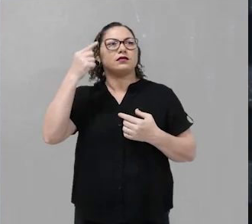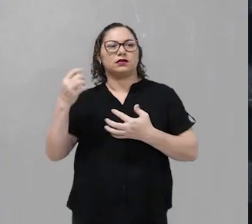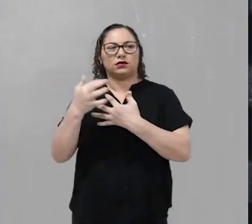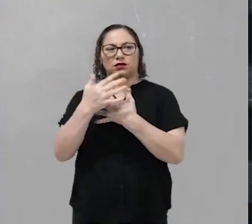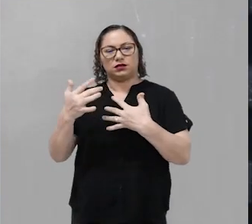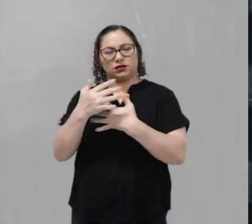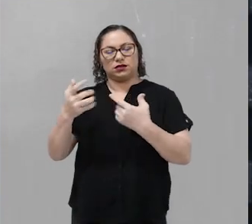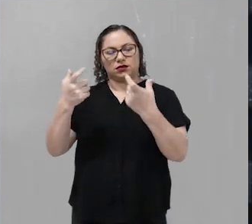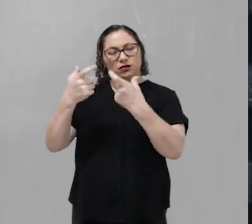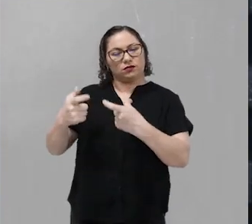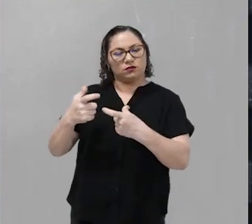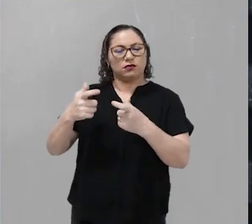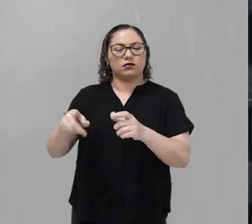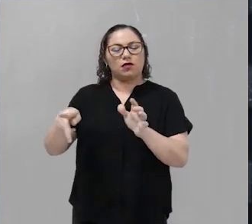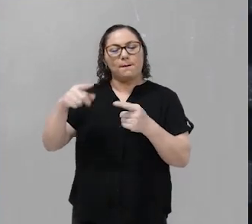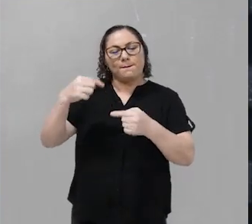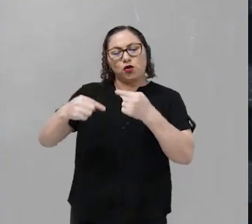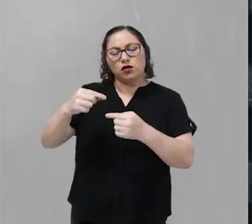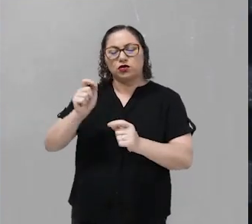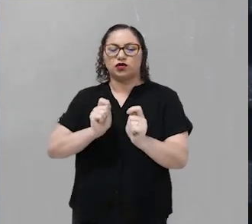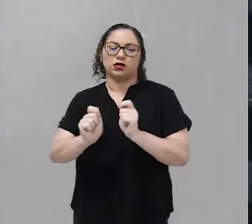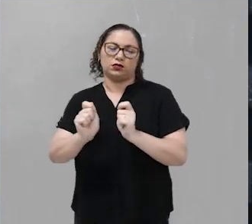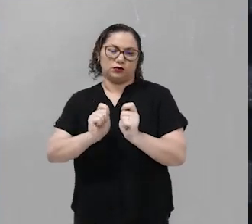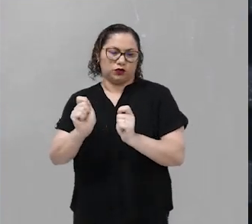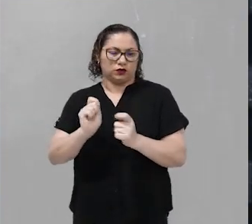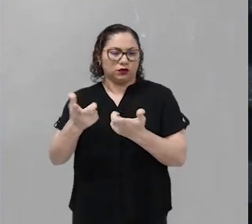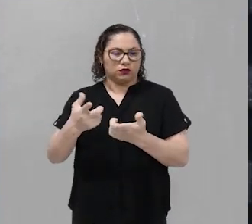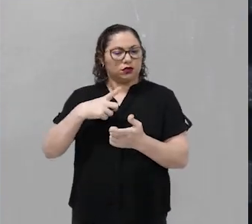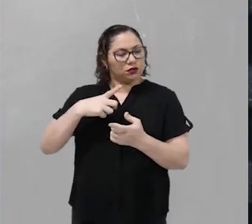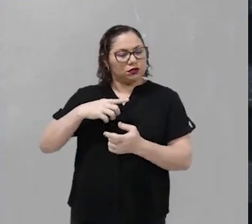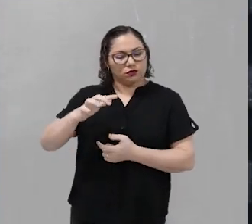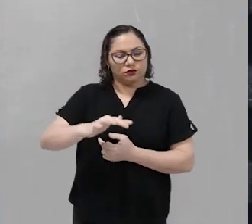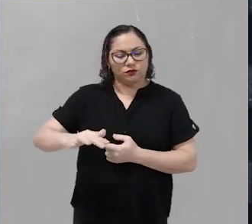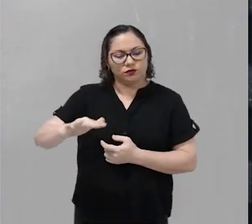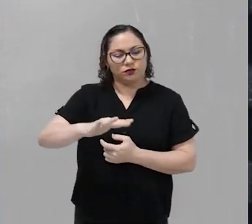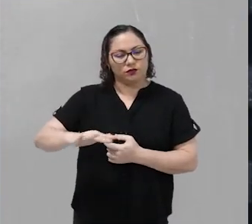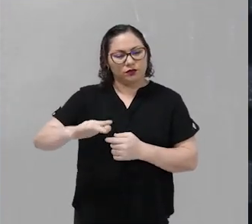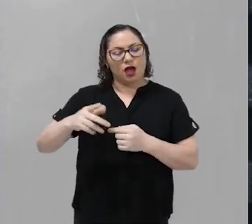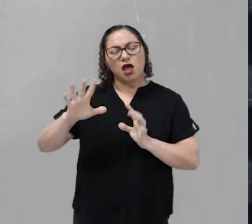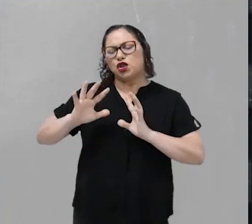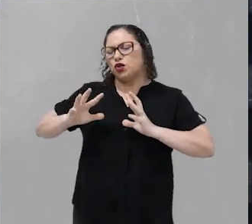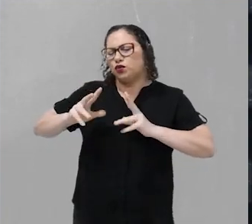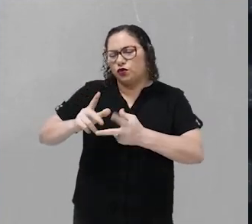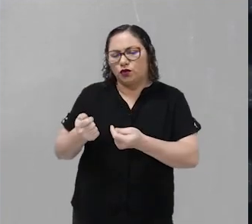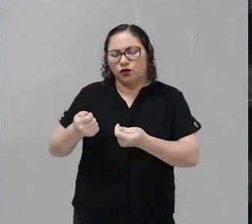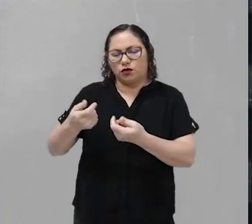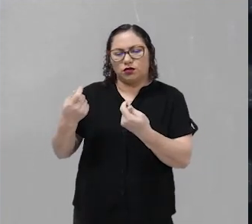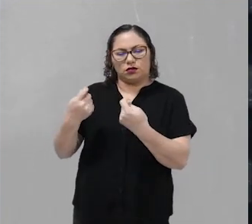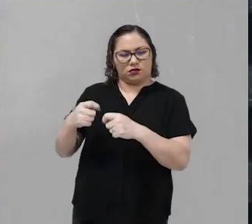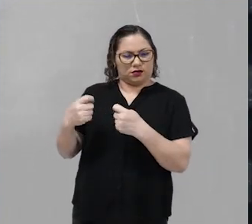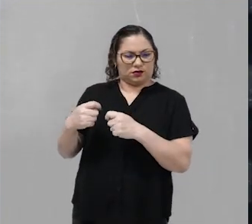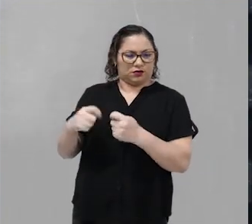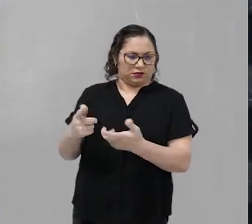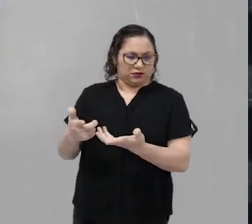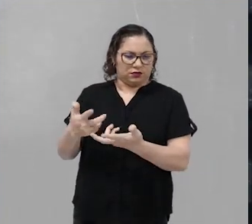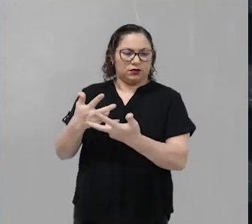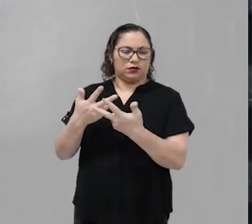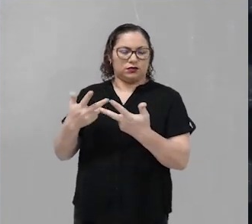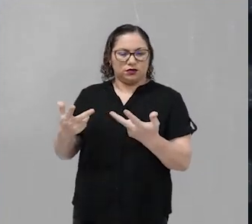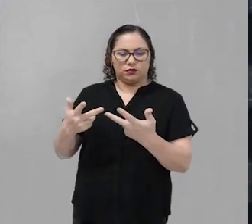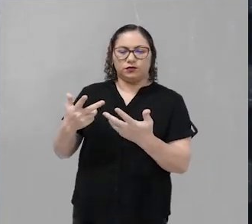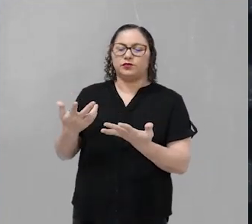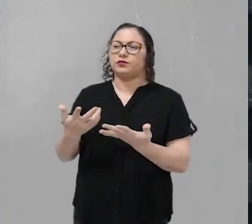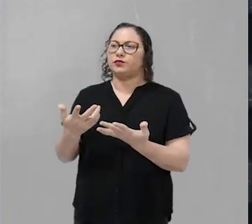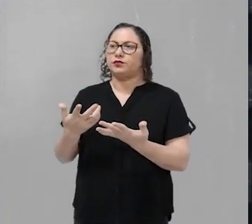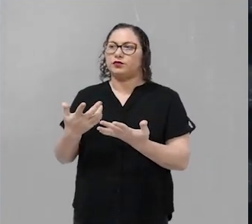política, administrativa, que tem ali no seu espaço todos os bens e serviços necessários, né, para